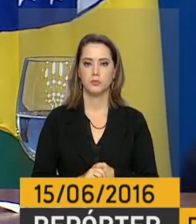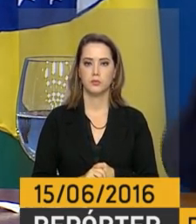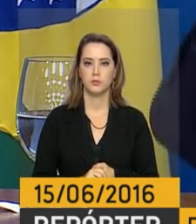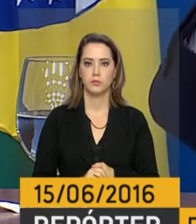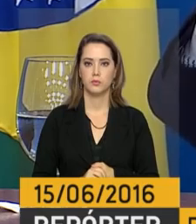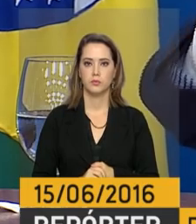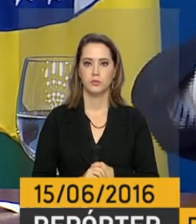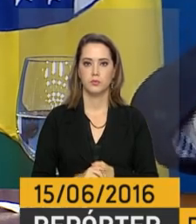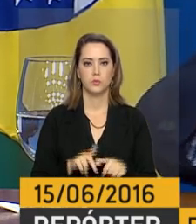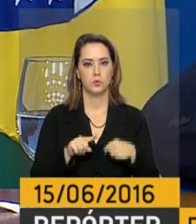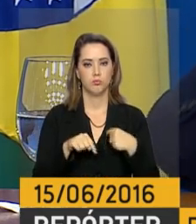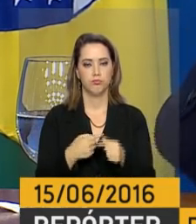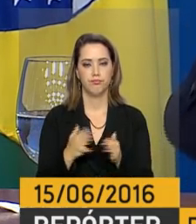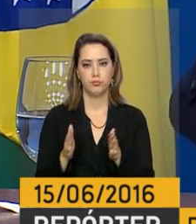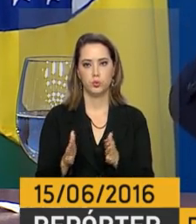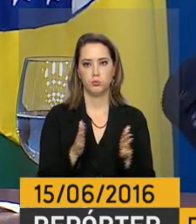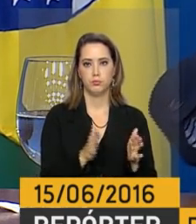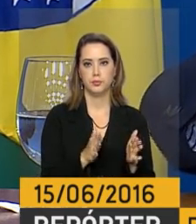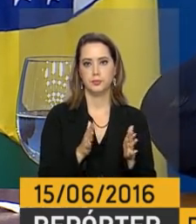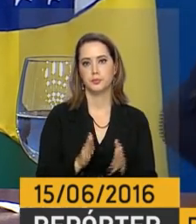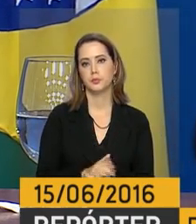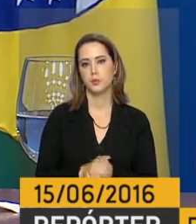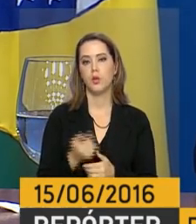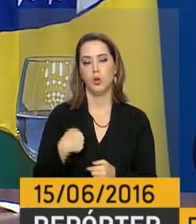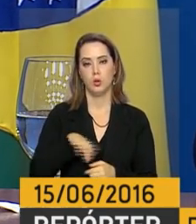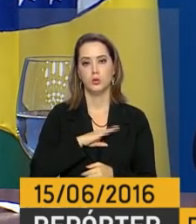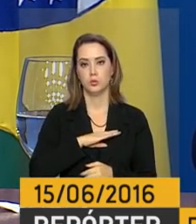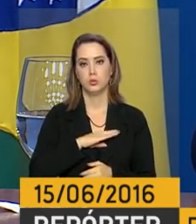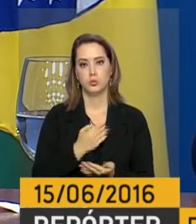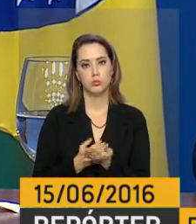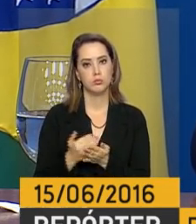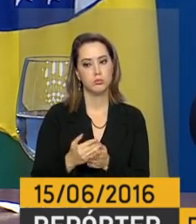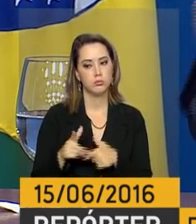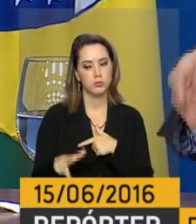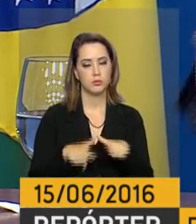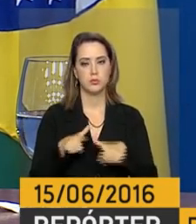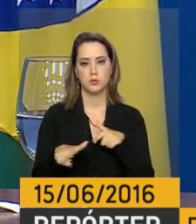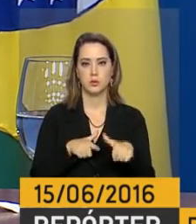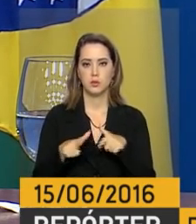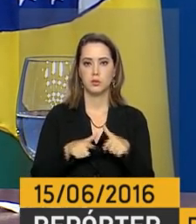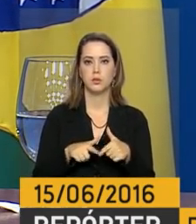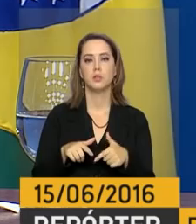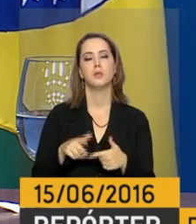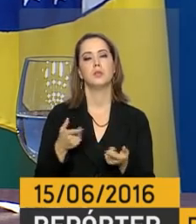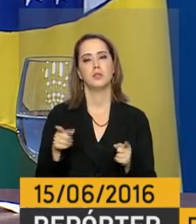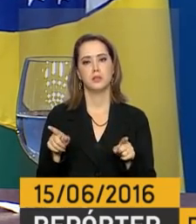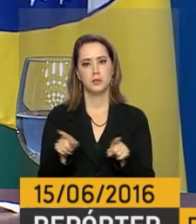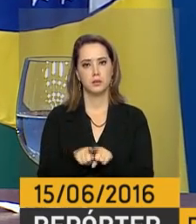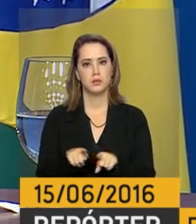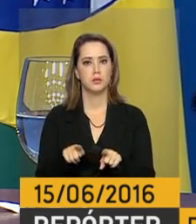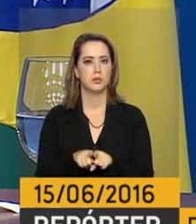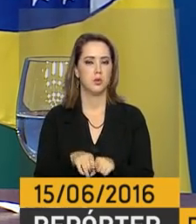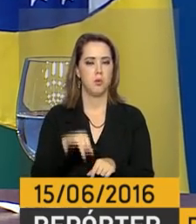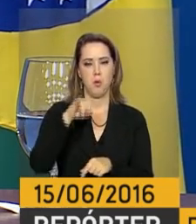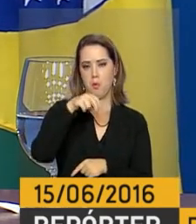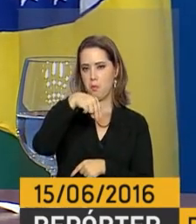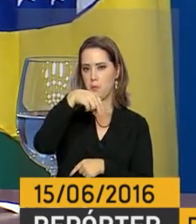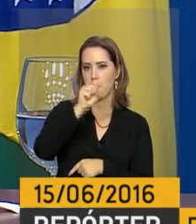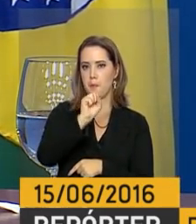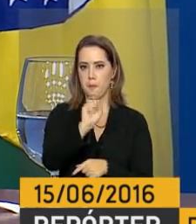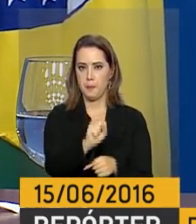dos próximos períodos. Isto é, continuaremos trabalhando na previdência e em questões eh